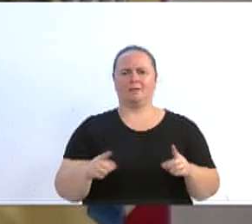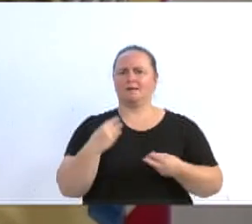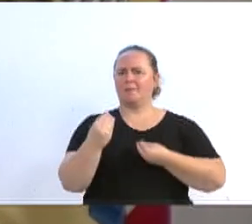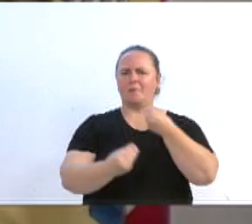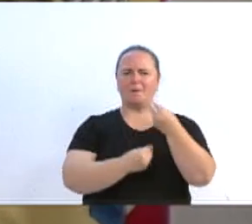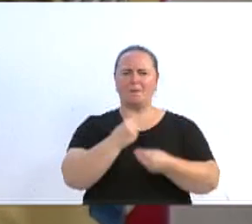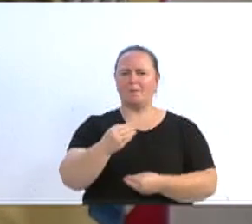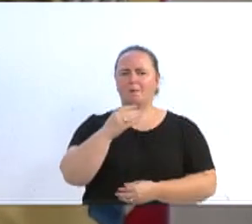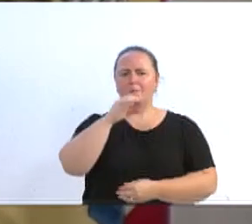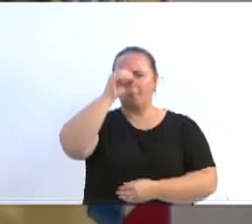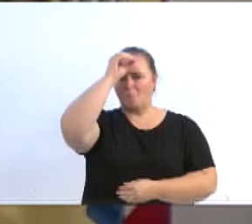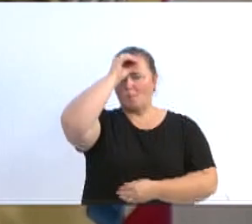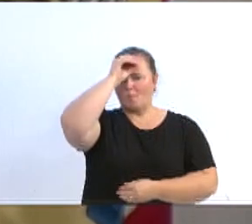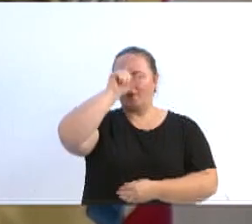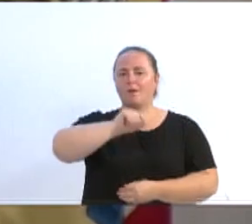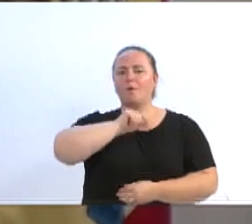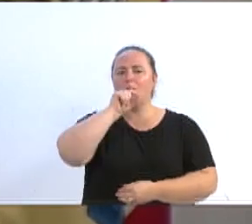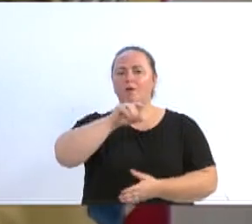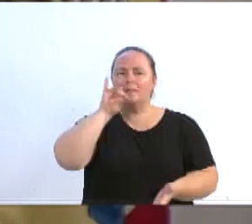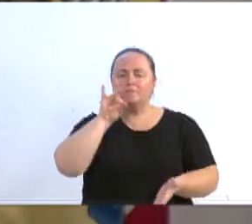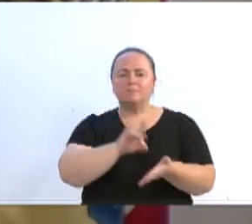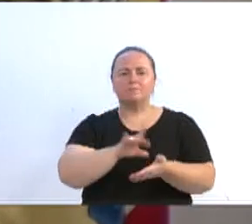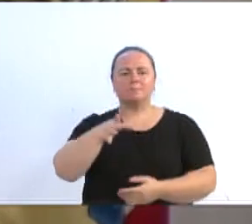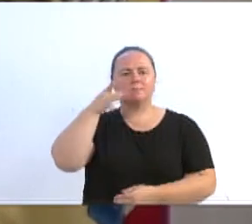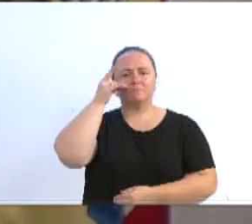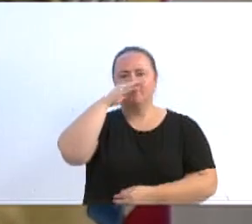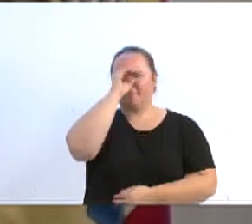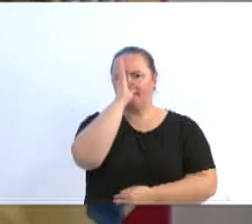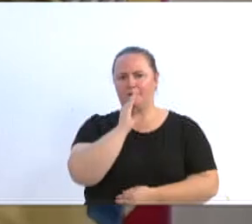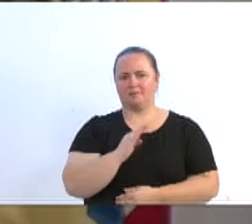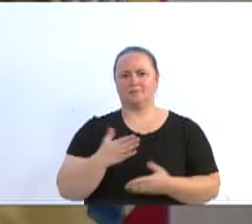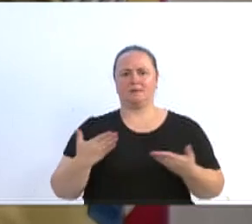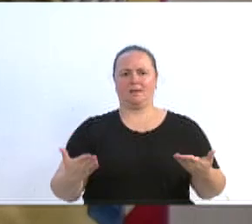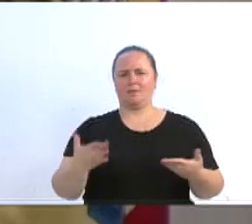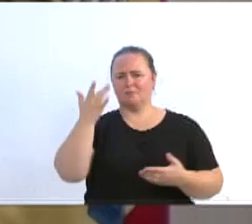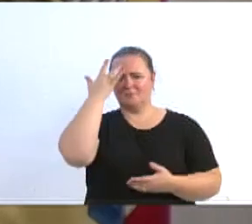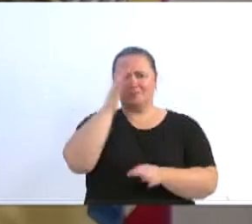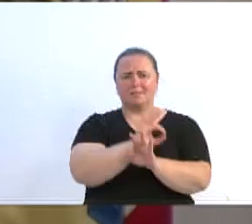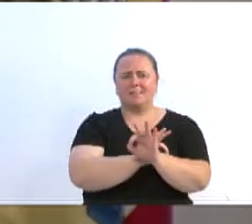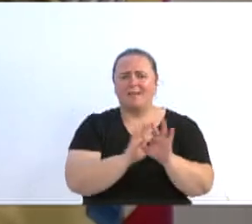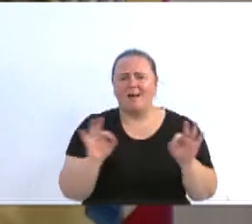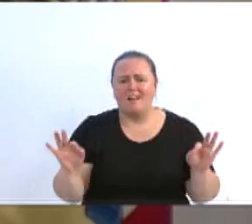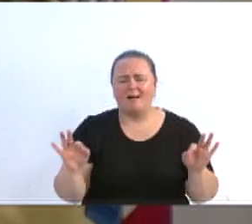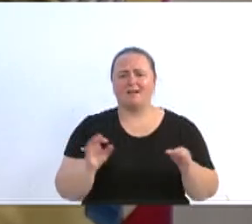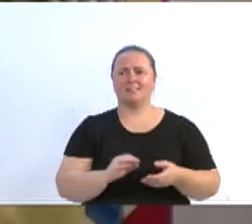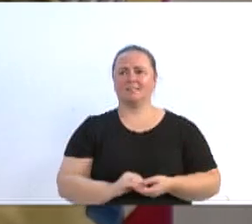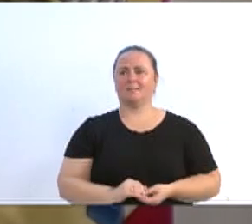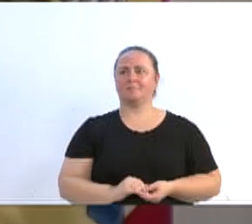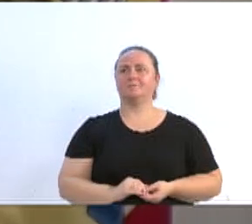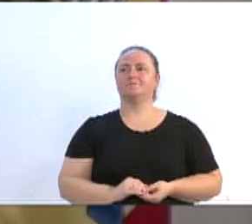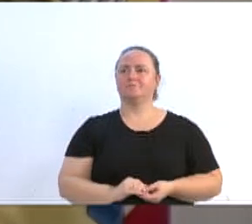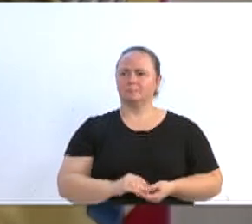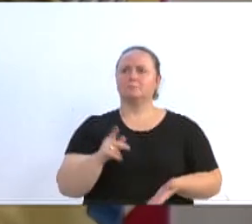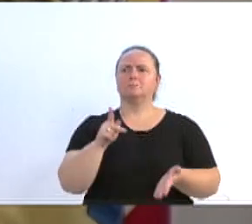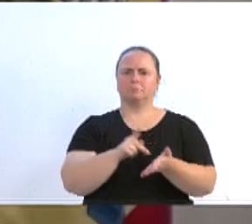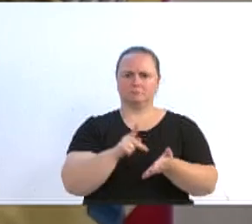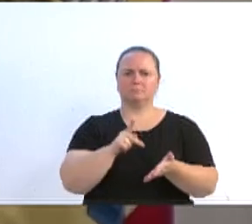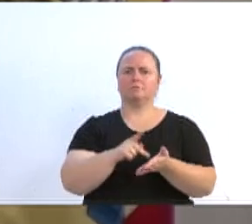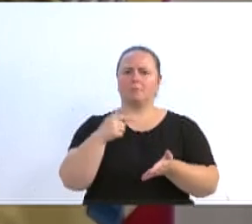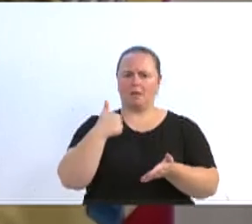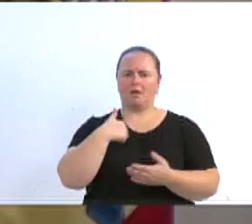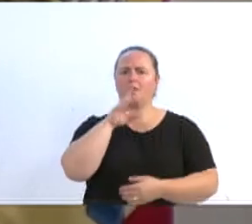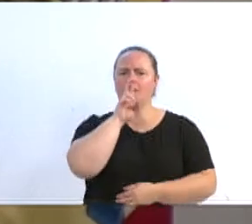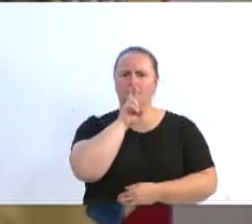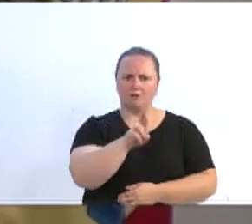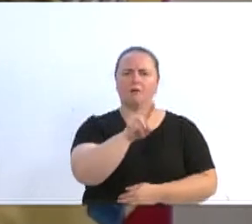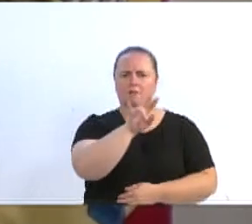no Brasil. Uma palhaçada, uma fantasia, uma loucura. Eu vou escrever para esse jornal, para o